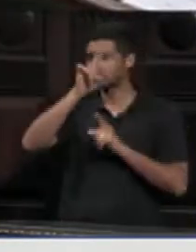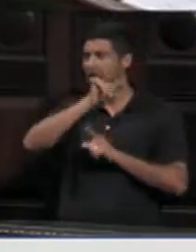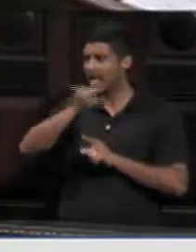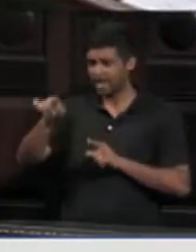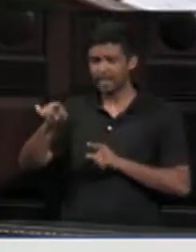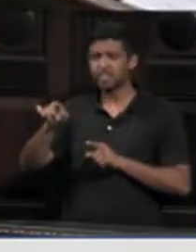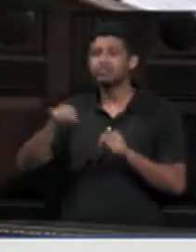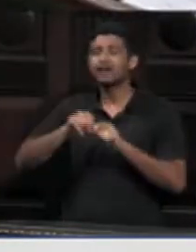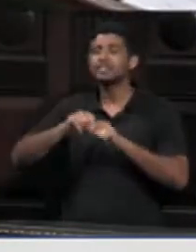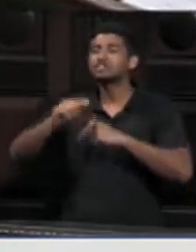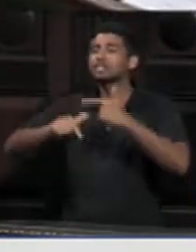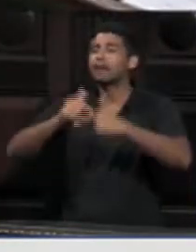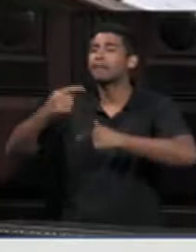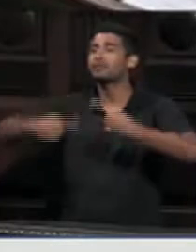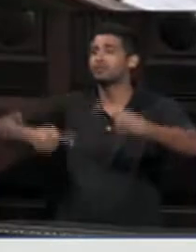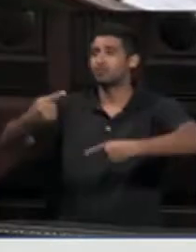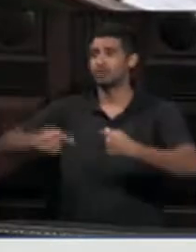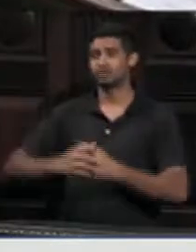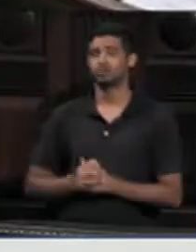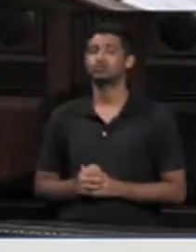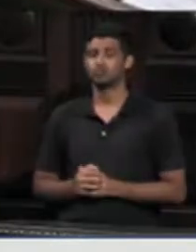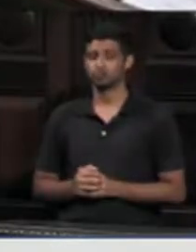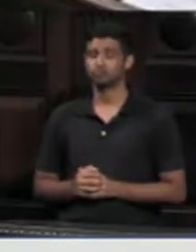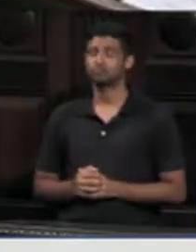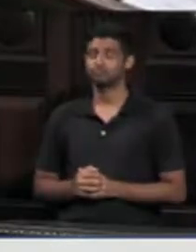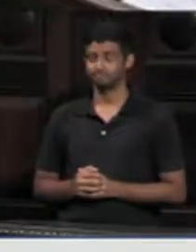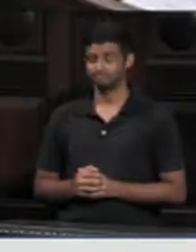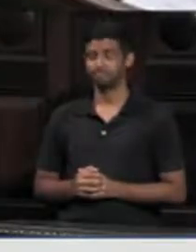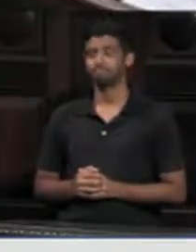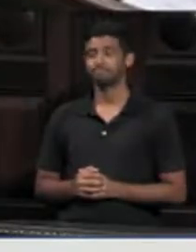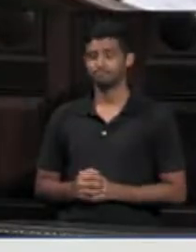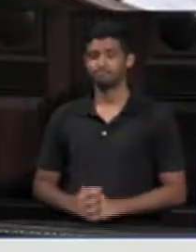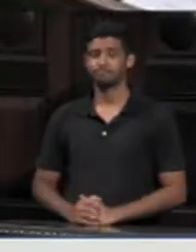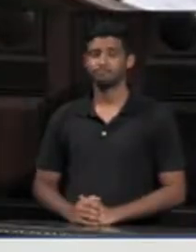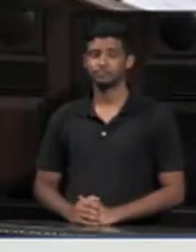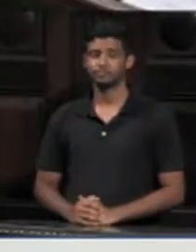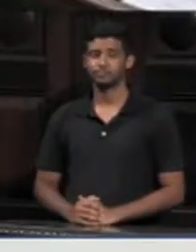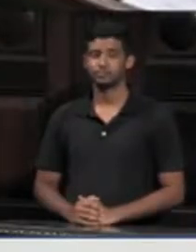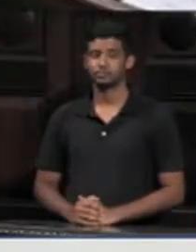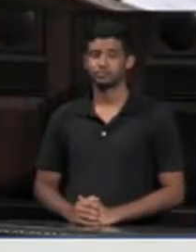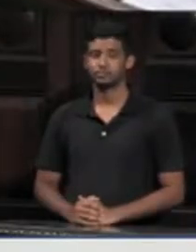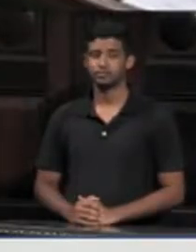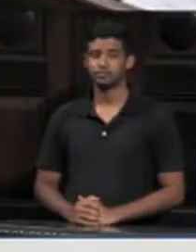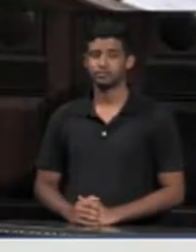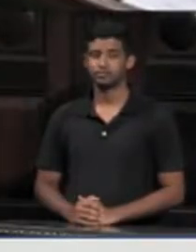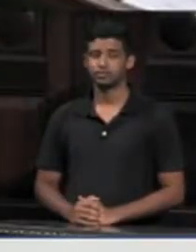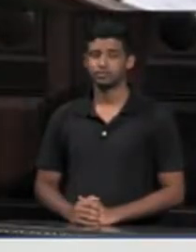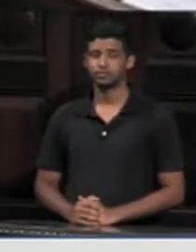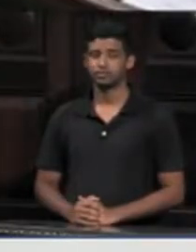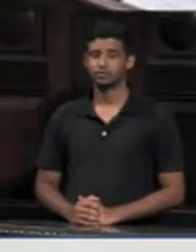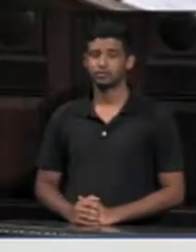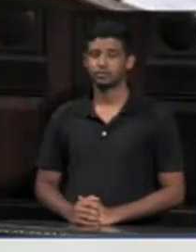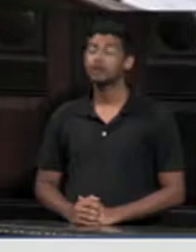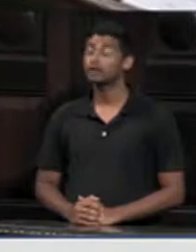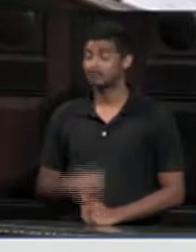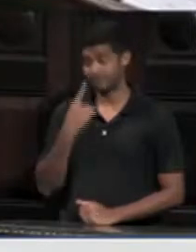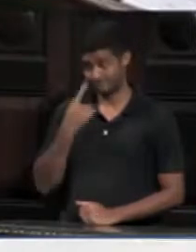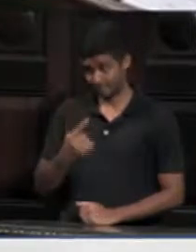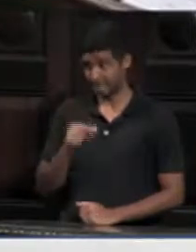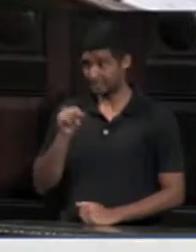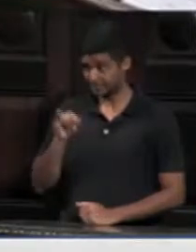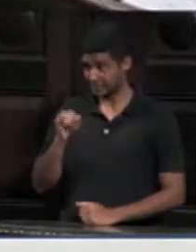políticas, especialmente no exercício de mandato. E se existe categoria profissional que